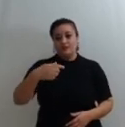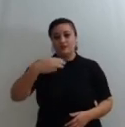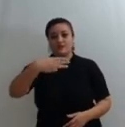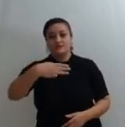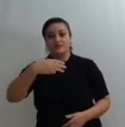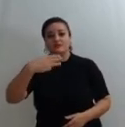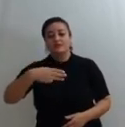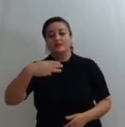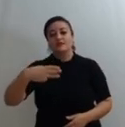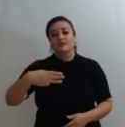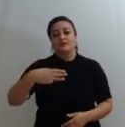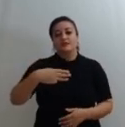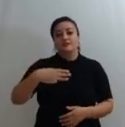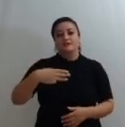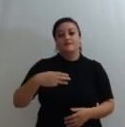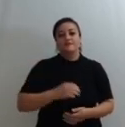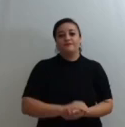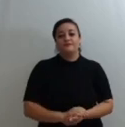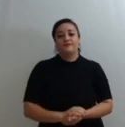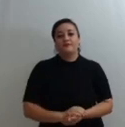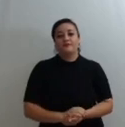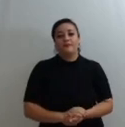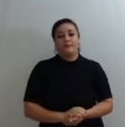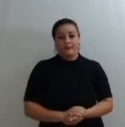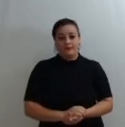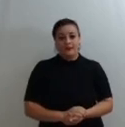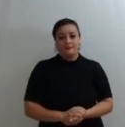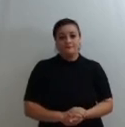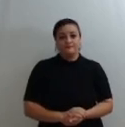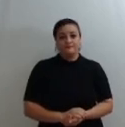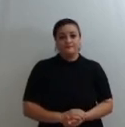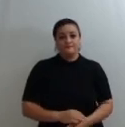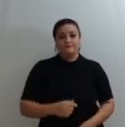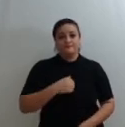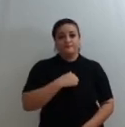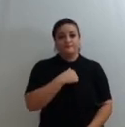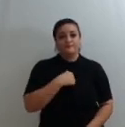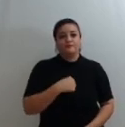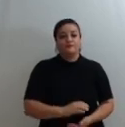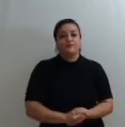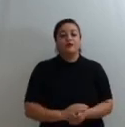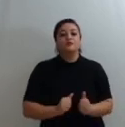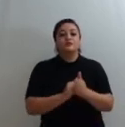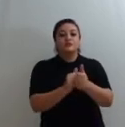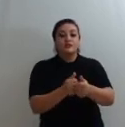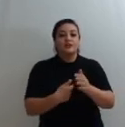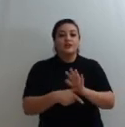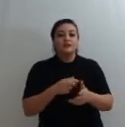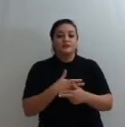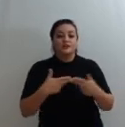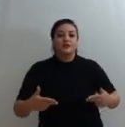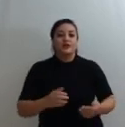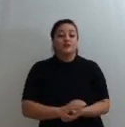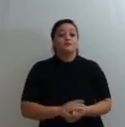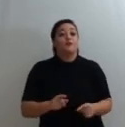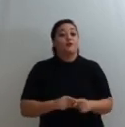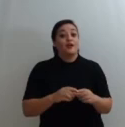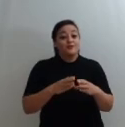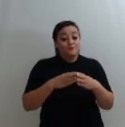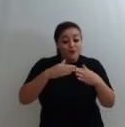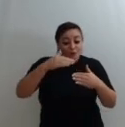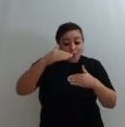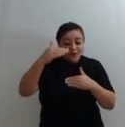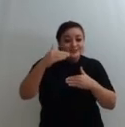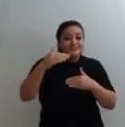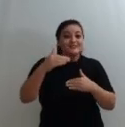HC 132-333, em que eu achei que está seguindo os precedentes da turma, porque a quantidade é alta realmente, mas é